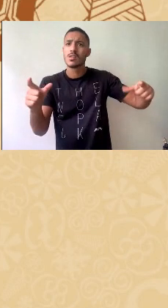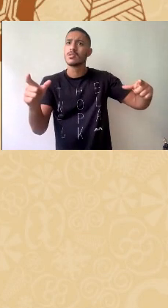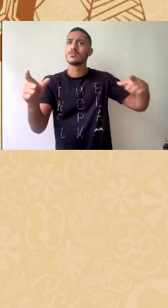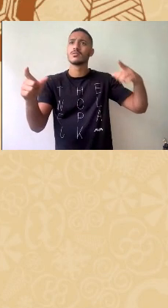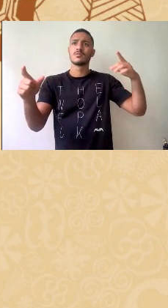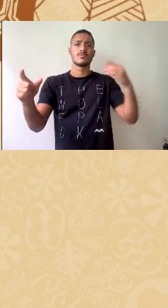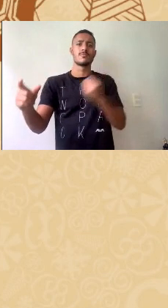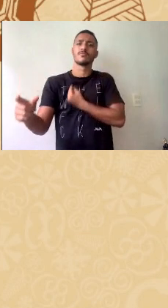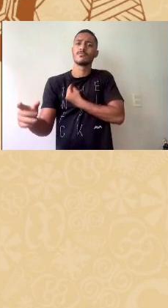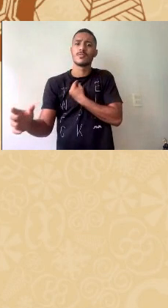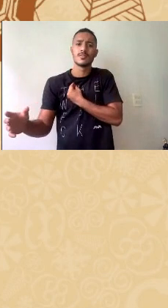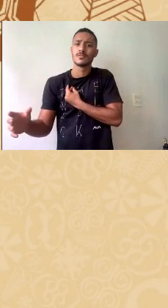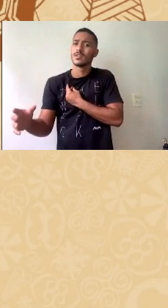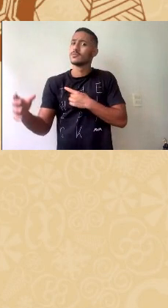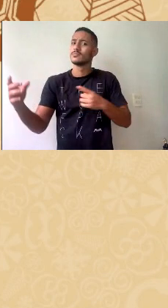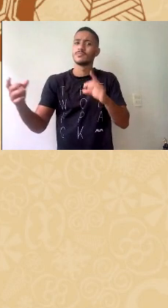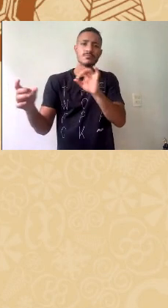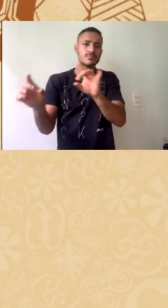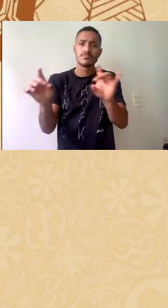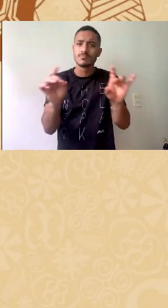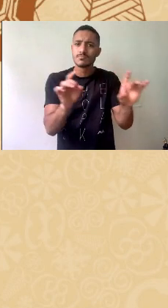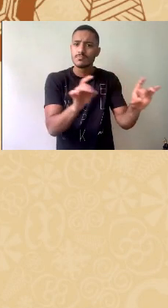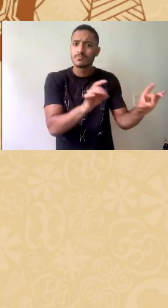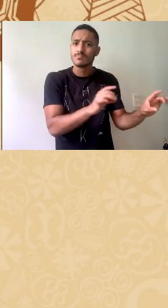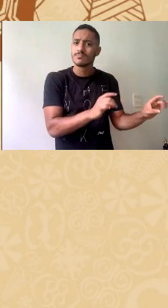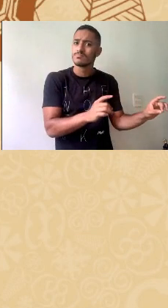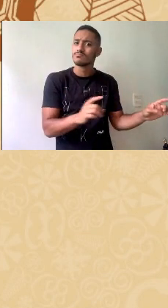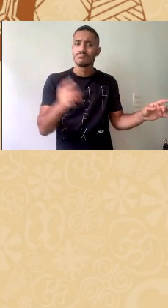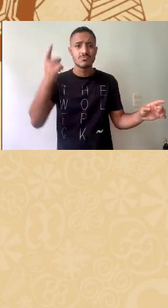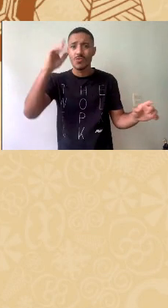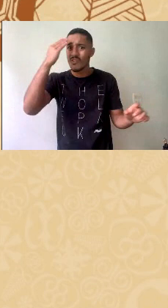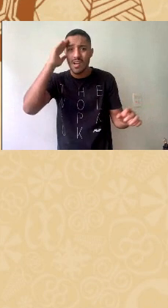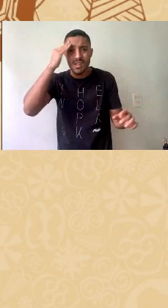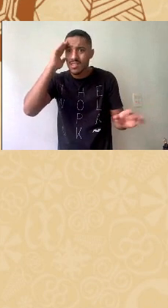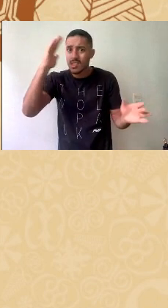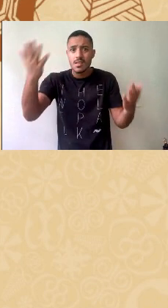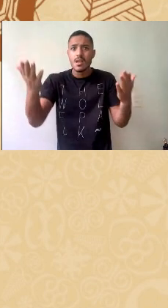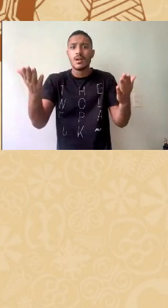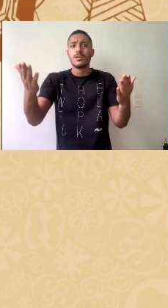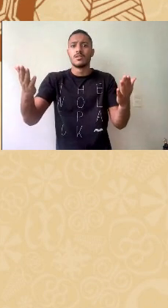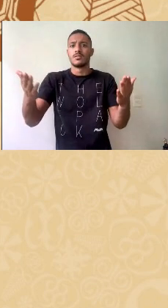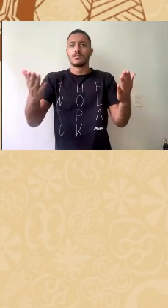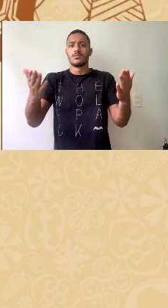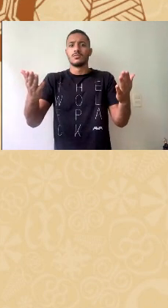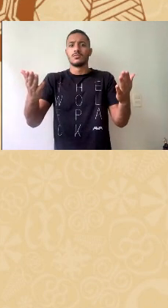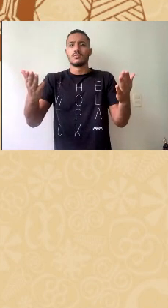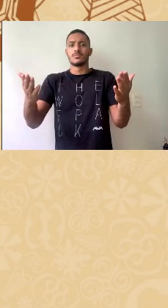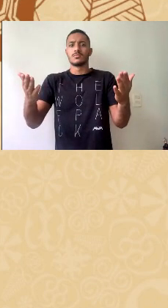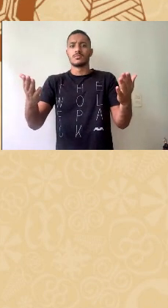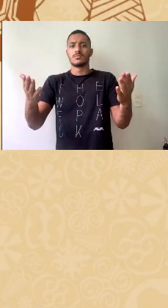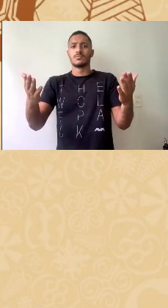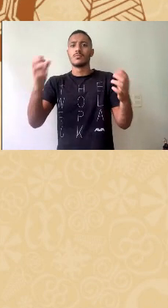todos os dias e não vai entender. O que é isso, né, que esses sujeitos vivem todos os dias? Pode passar, Mari.